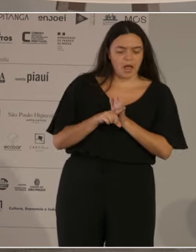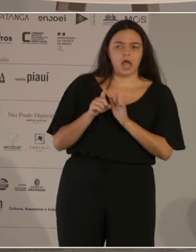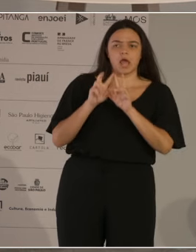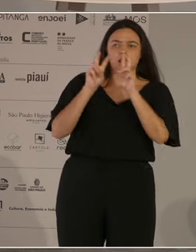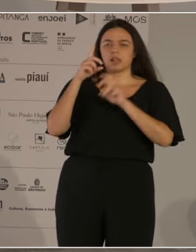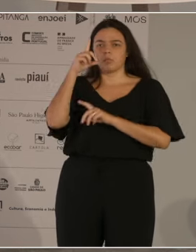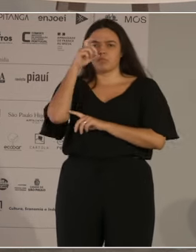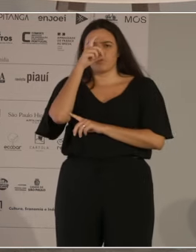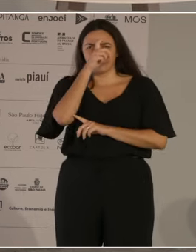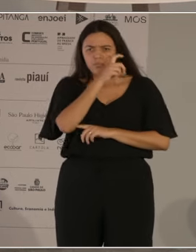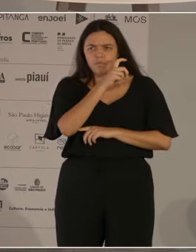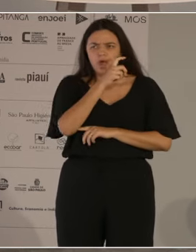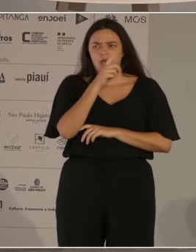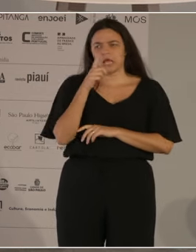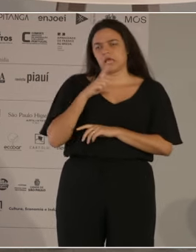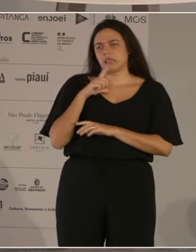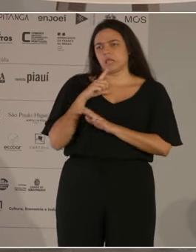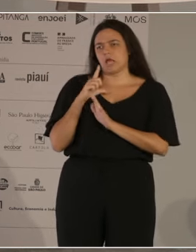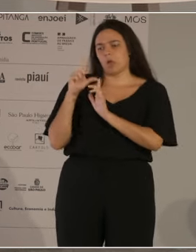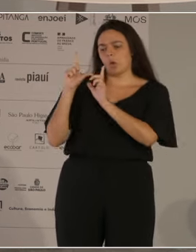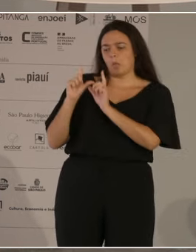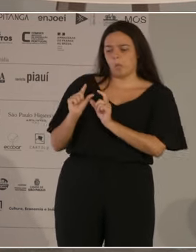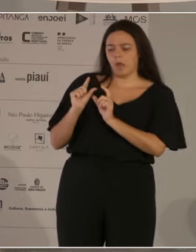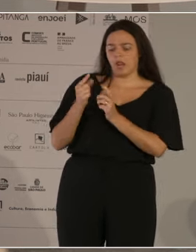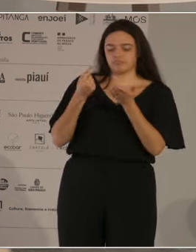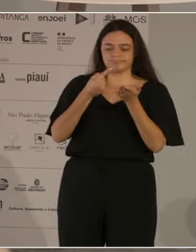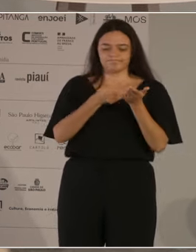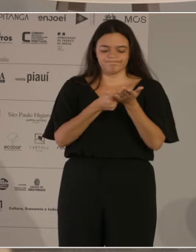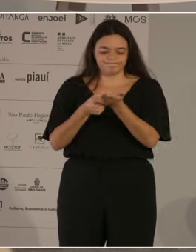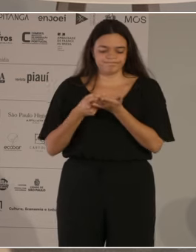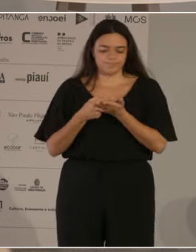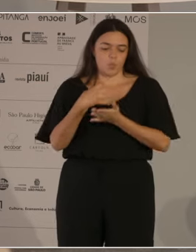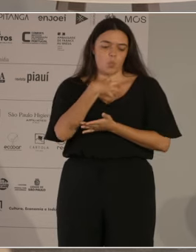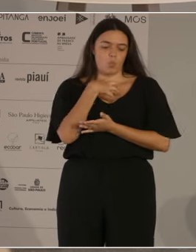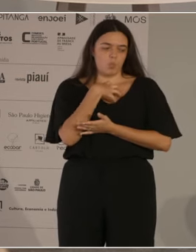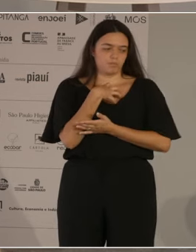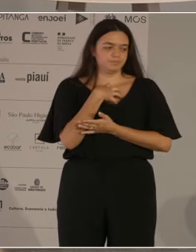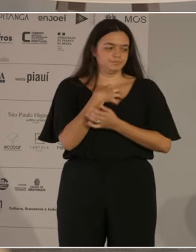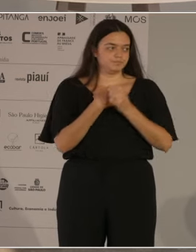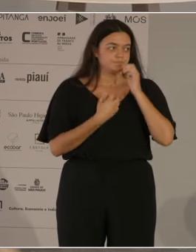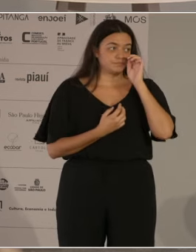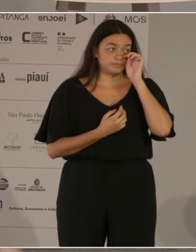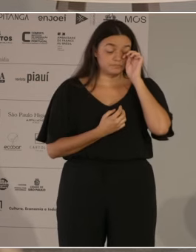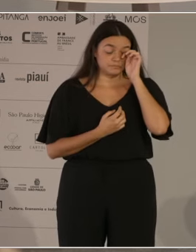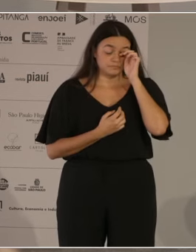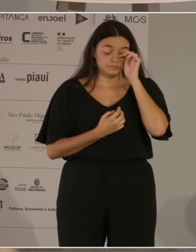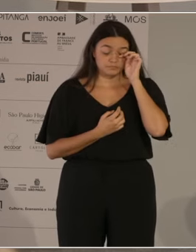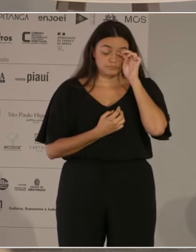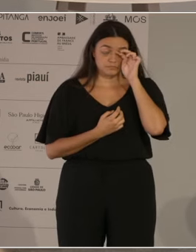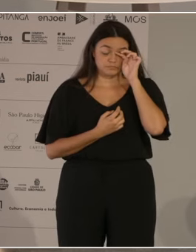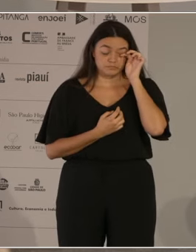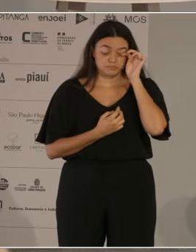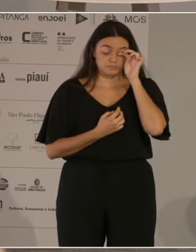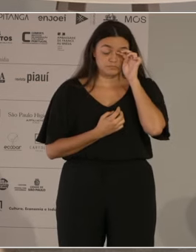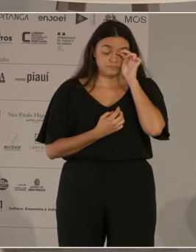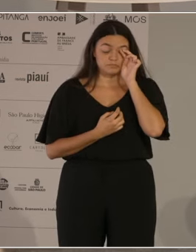ou com menos compromisso com, enfim, o que, sei lá, sinto que vocês estariam